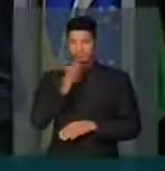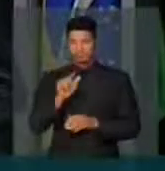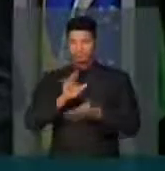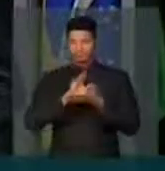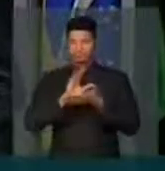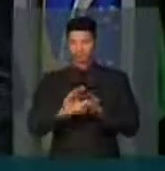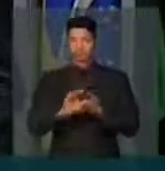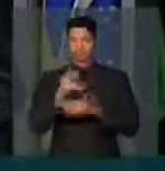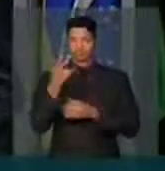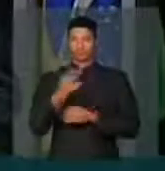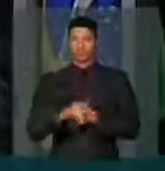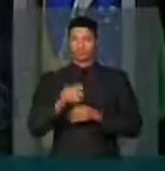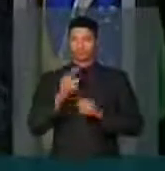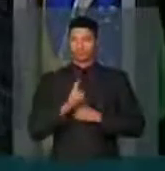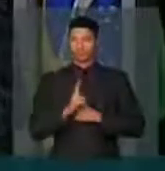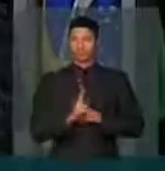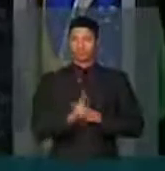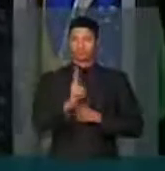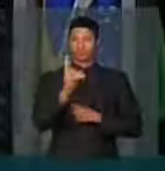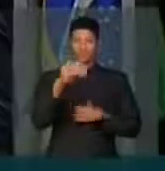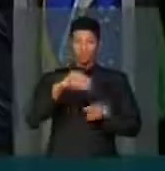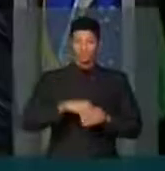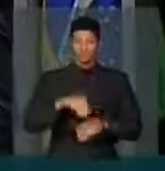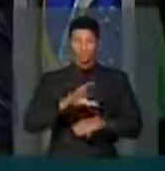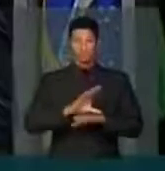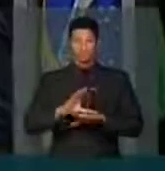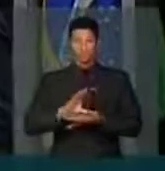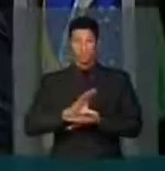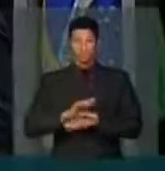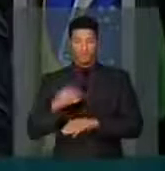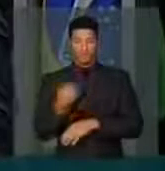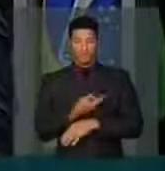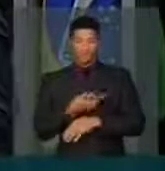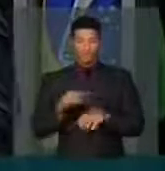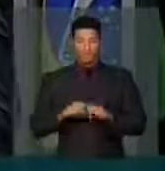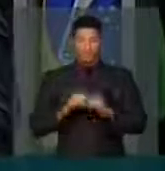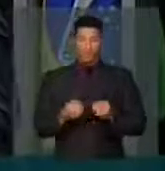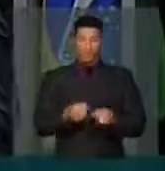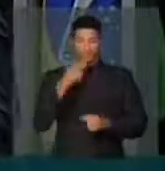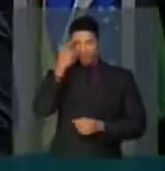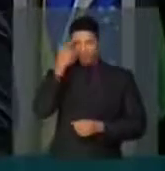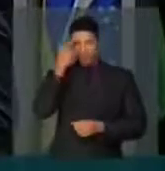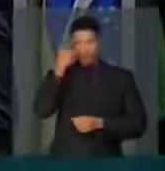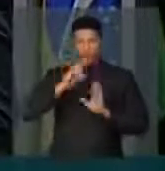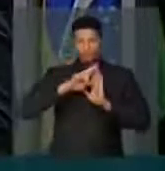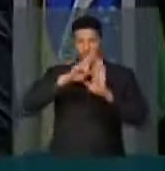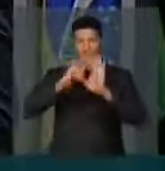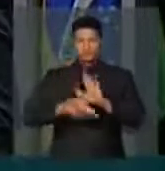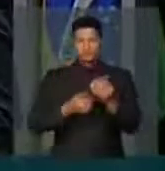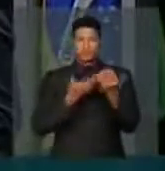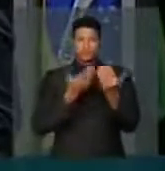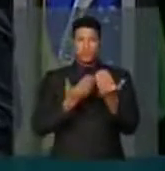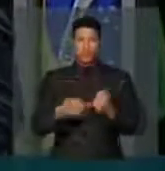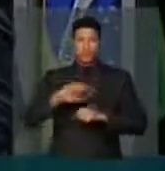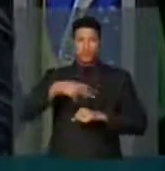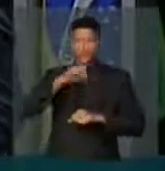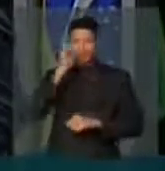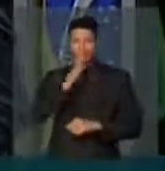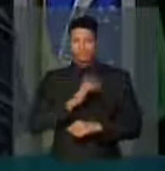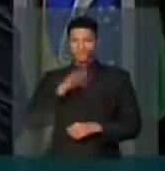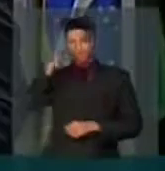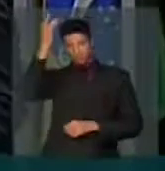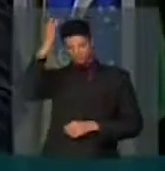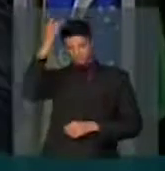financiar a sua continuidade do seu curso. Nós estamos quebrando sonhos de vários jovens do nosso país. É um